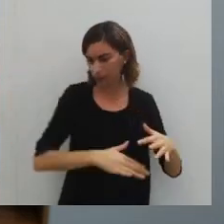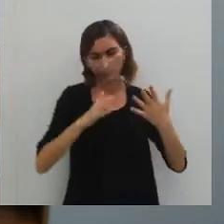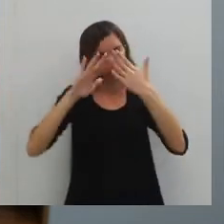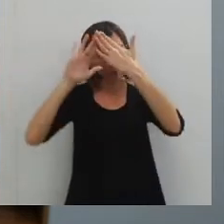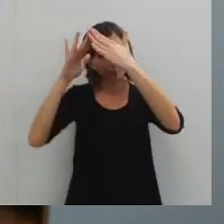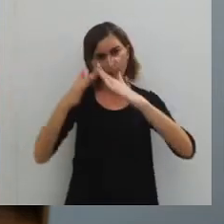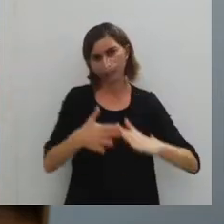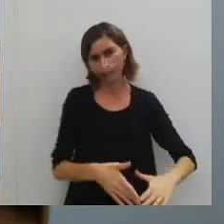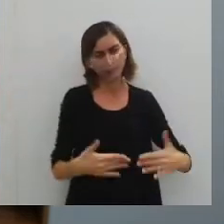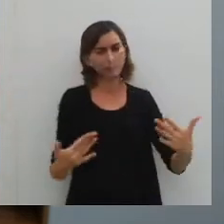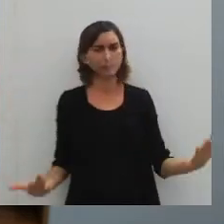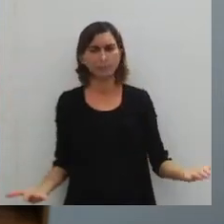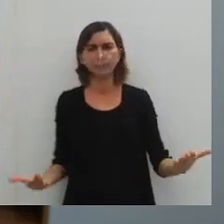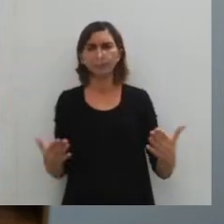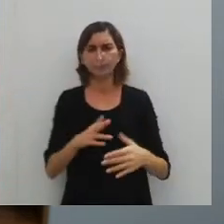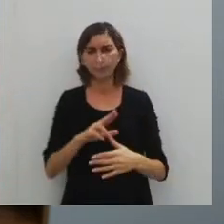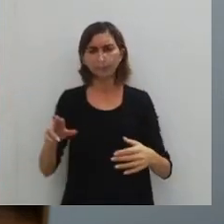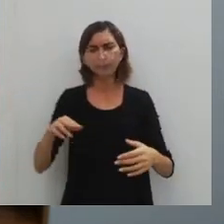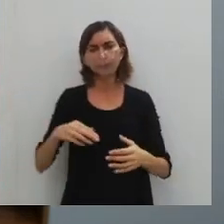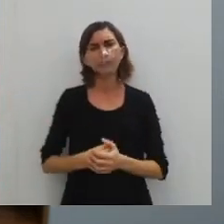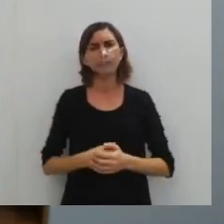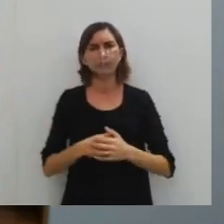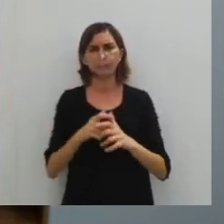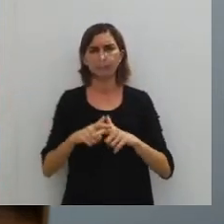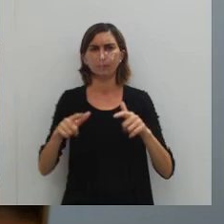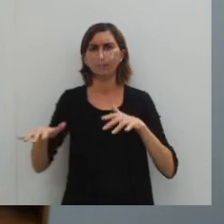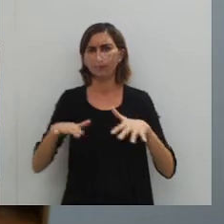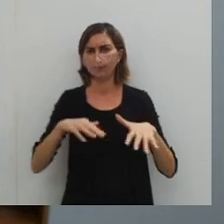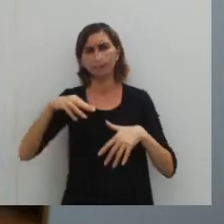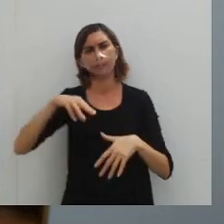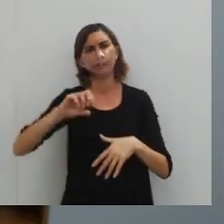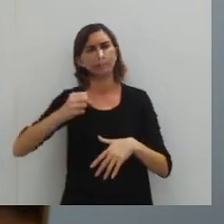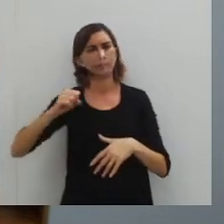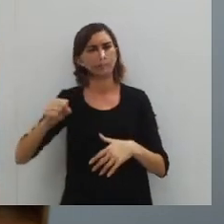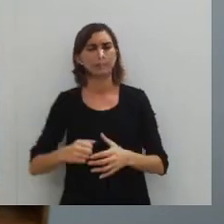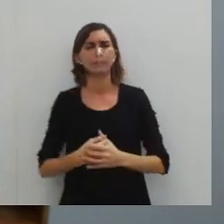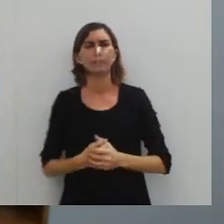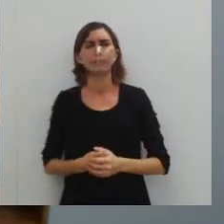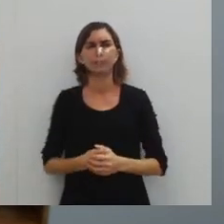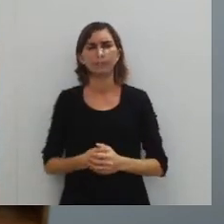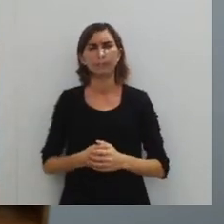o deslizamento, o chamado movimento de massa.